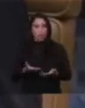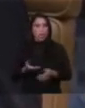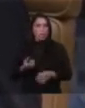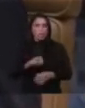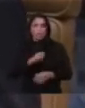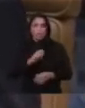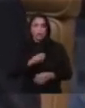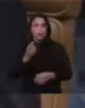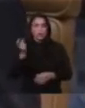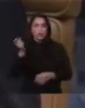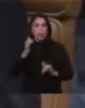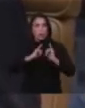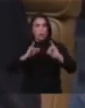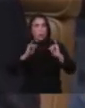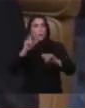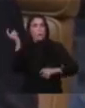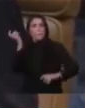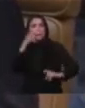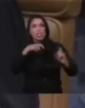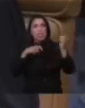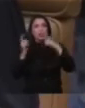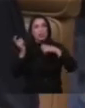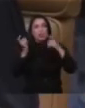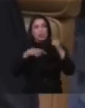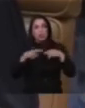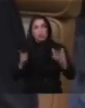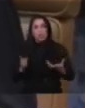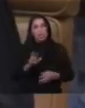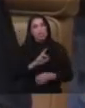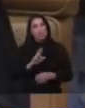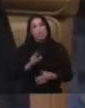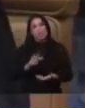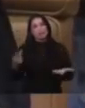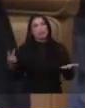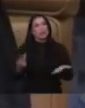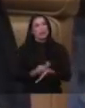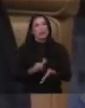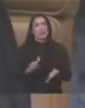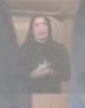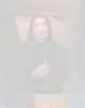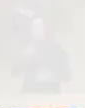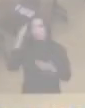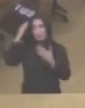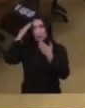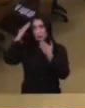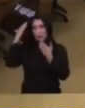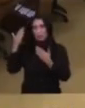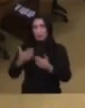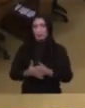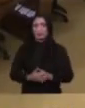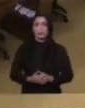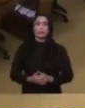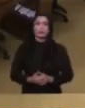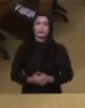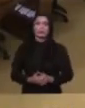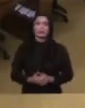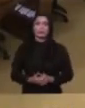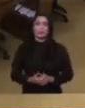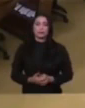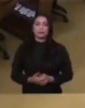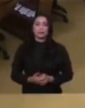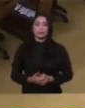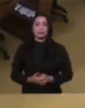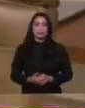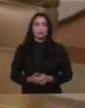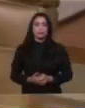mentira nem de narrativas falsas, se não acontecem coisas ruins como as que nós estamos vendo aqui hoje. Presidente, como disse